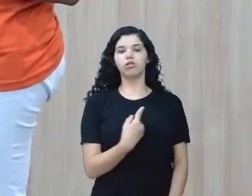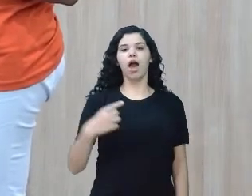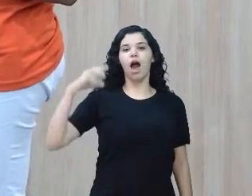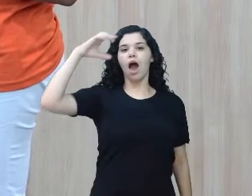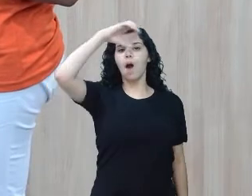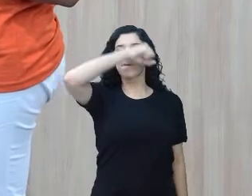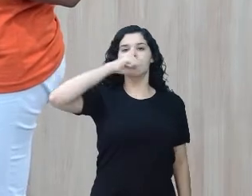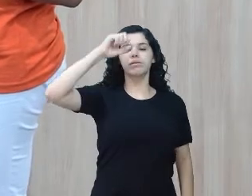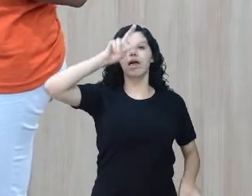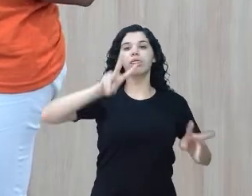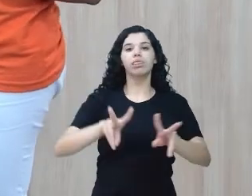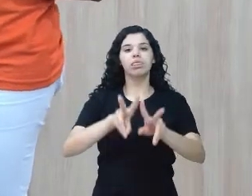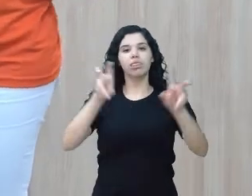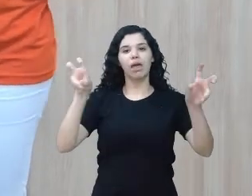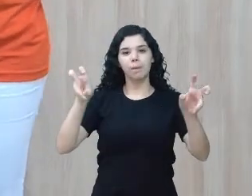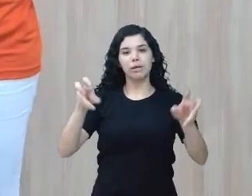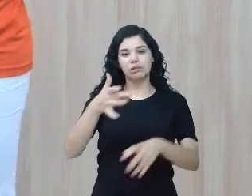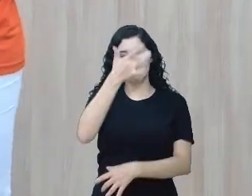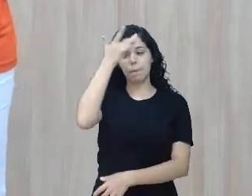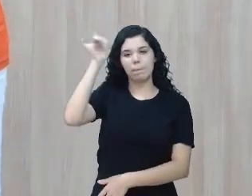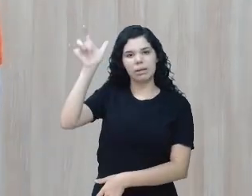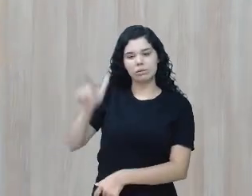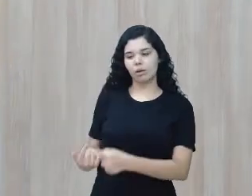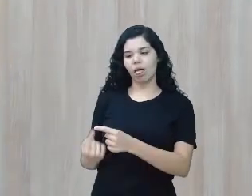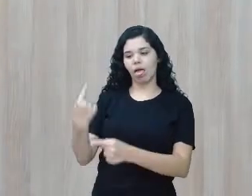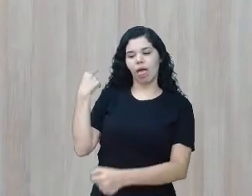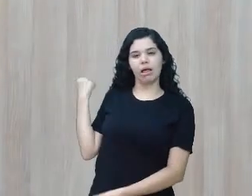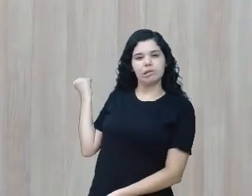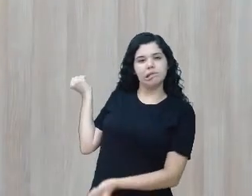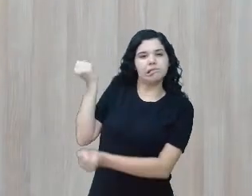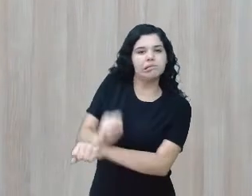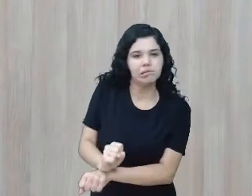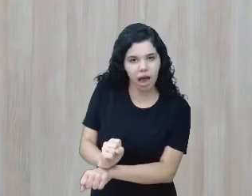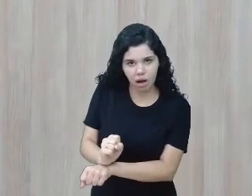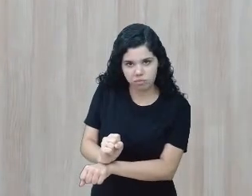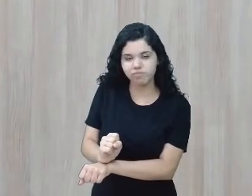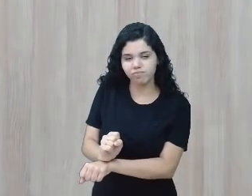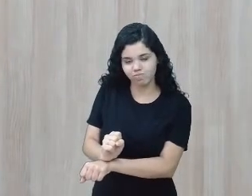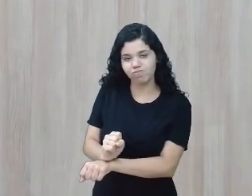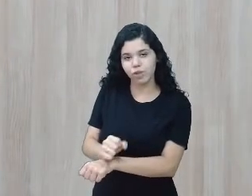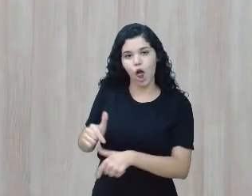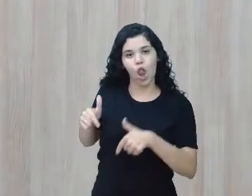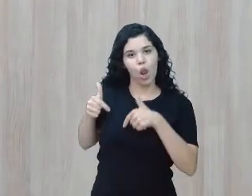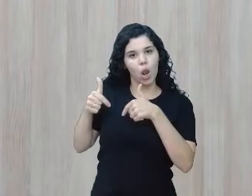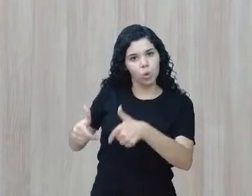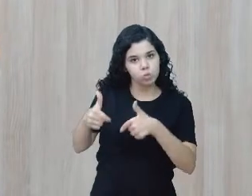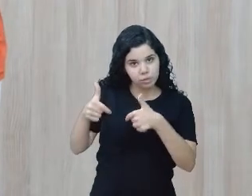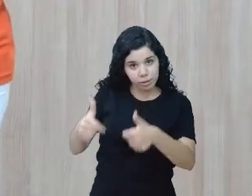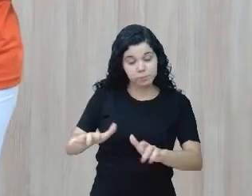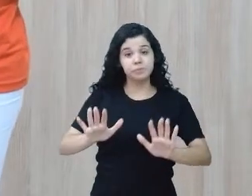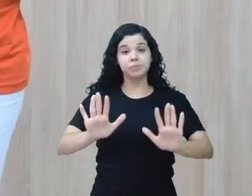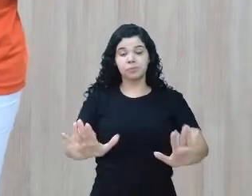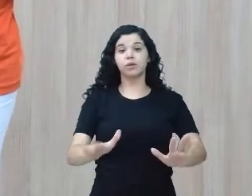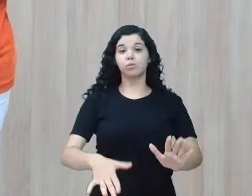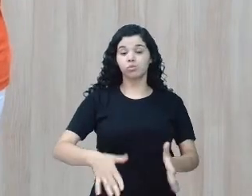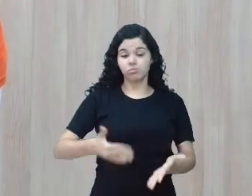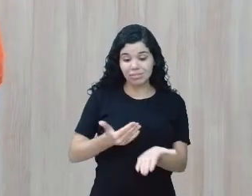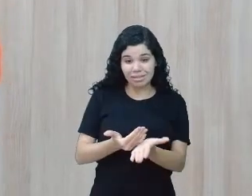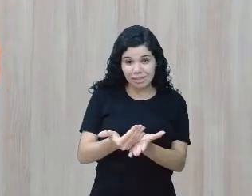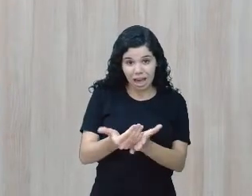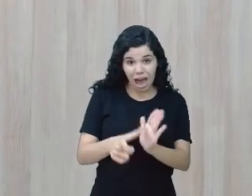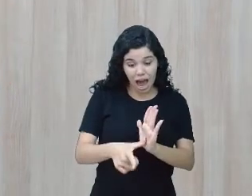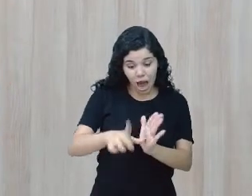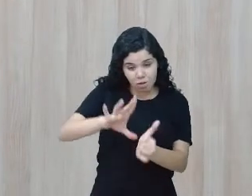a luta das pessoas escravizadas. Mas antes de a gente entrar propriamente dito no